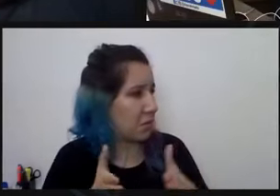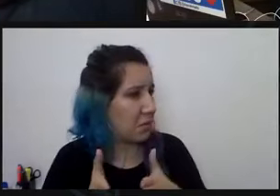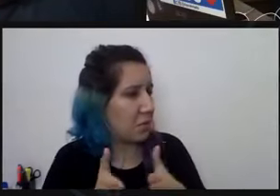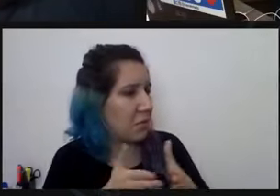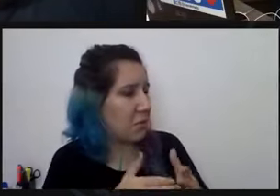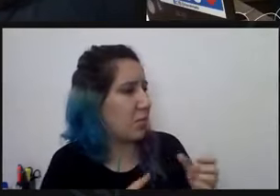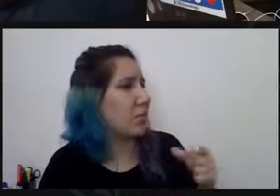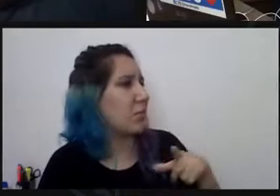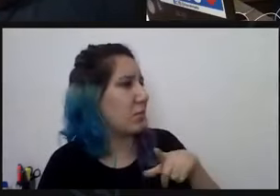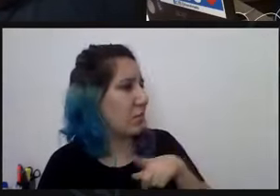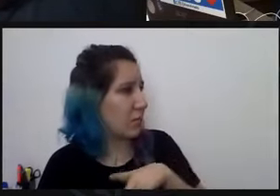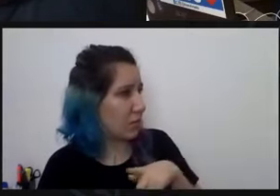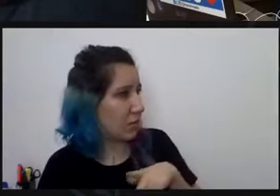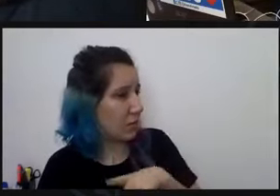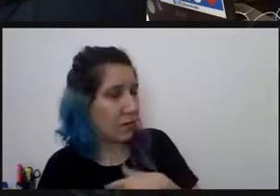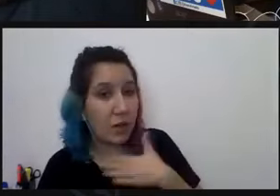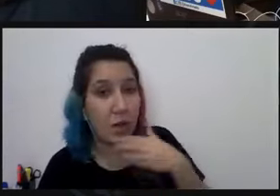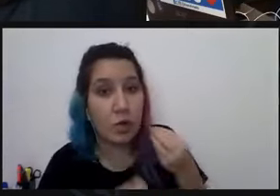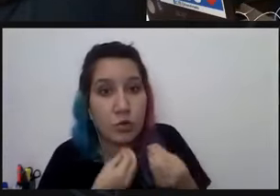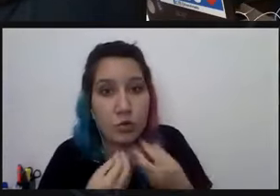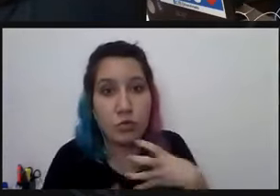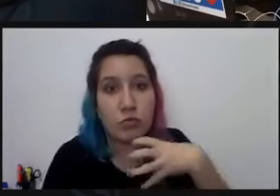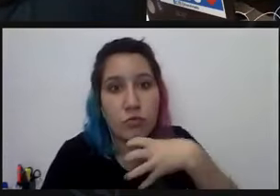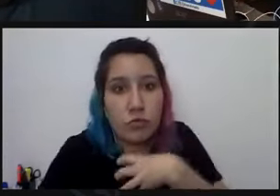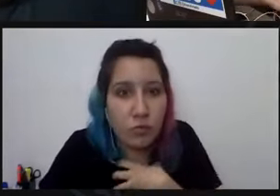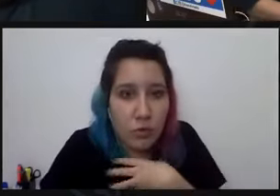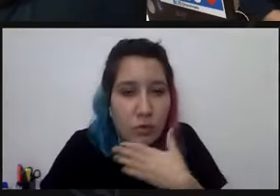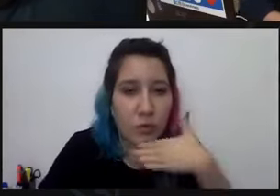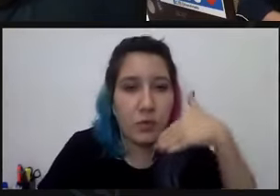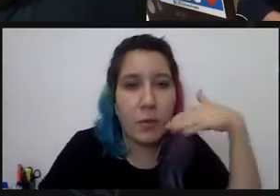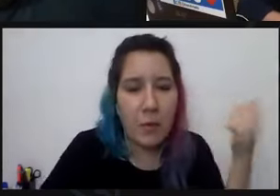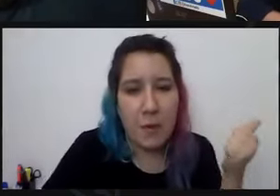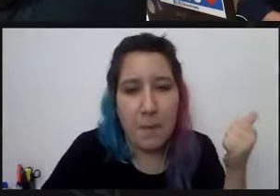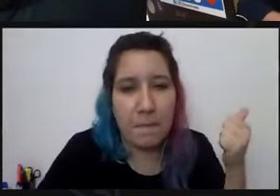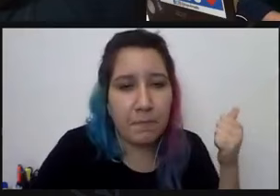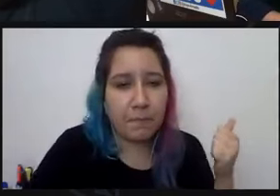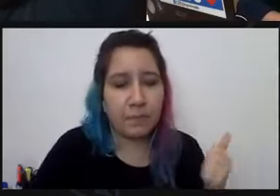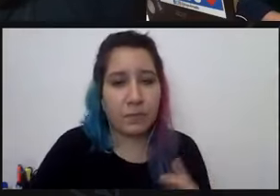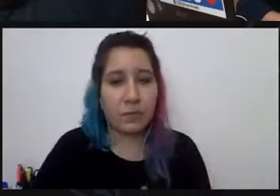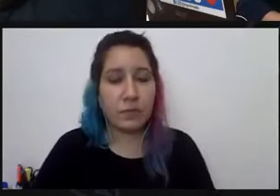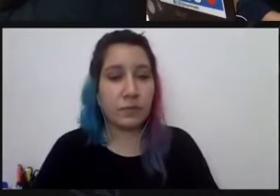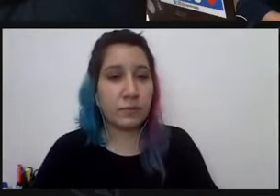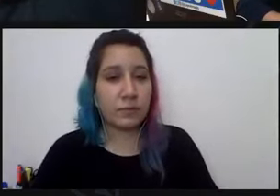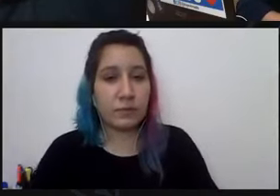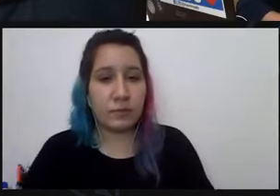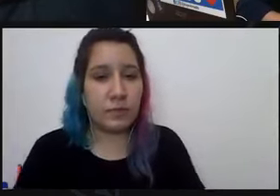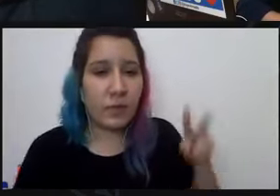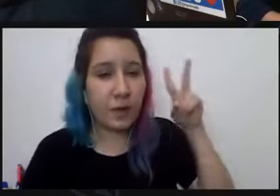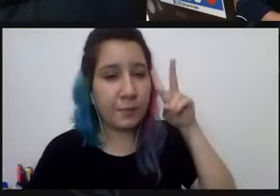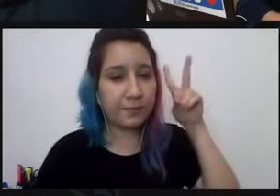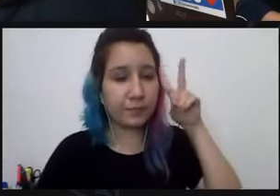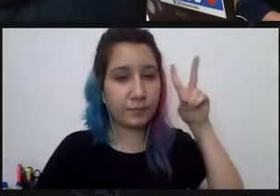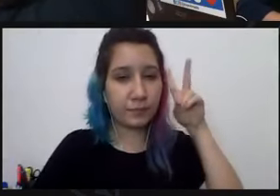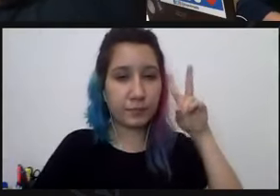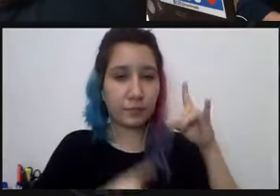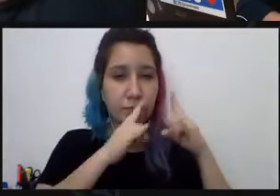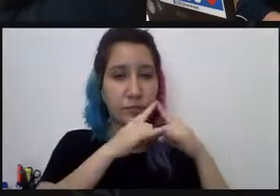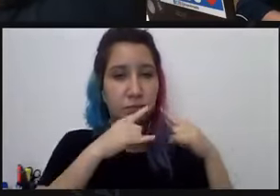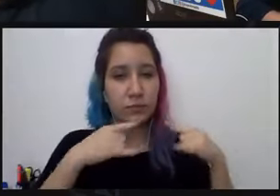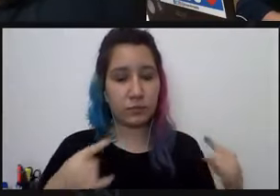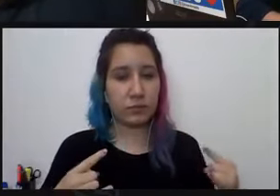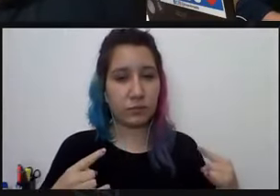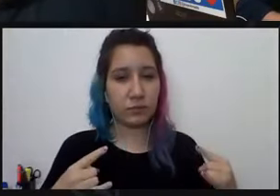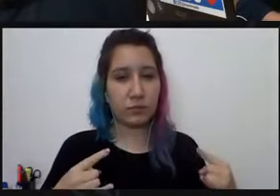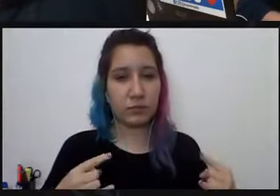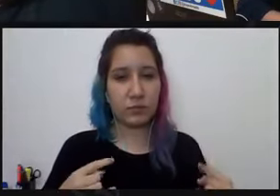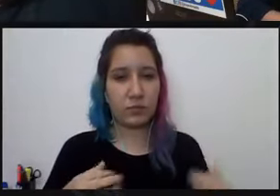tem vocação, e eu acho que a gente tem que deixar de ser um eterno potencial. Assim, desde que eu me lembro, escuta, São Vicente tem potencial